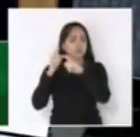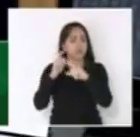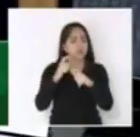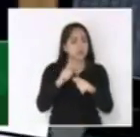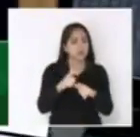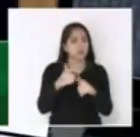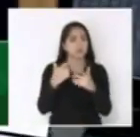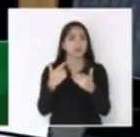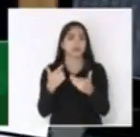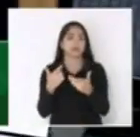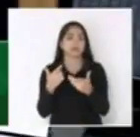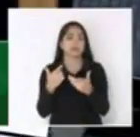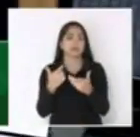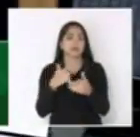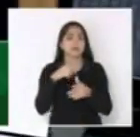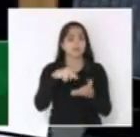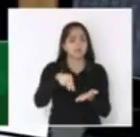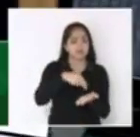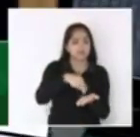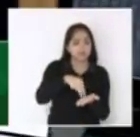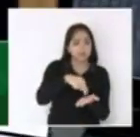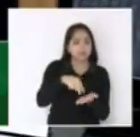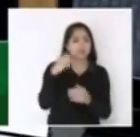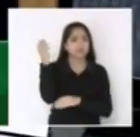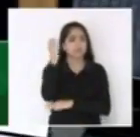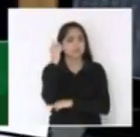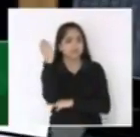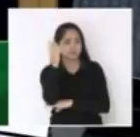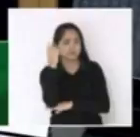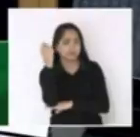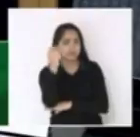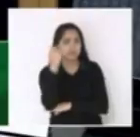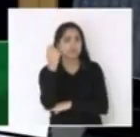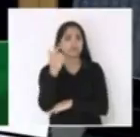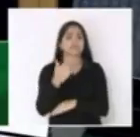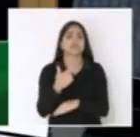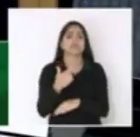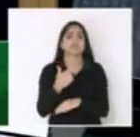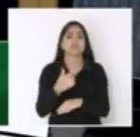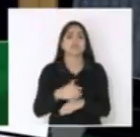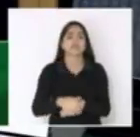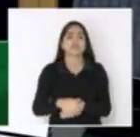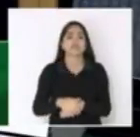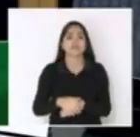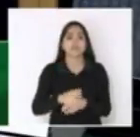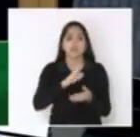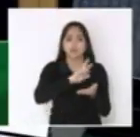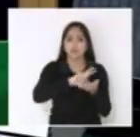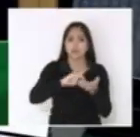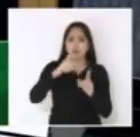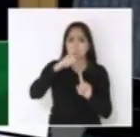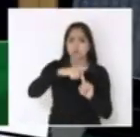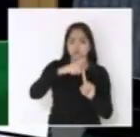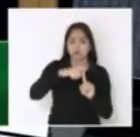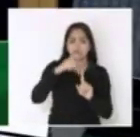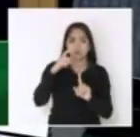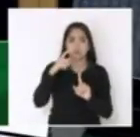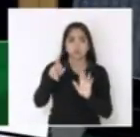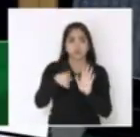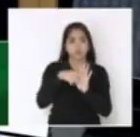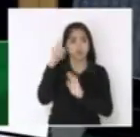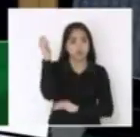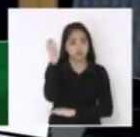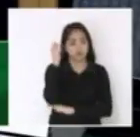gaúchas, dança de salão, danças de tropeirismo, biriva, chula, declamação, intérprete,